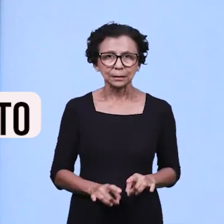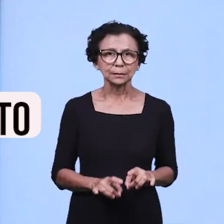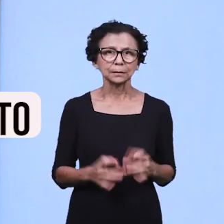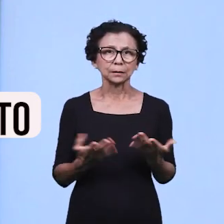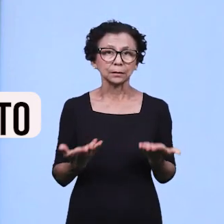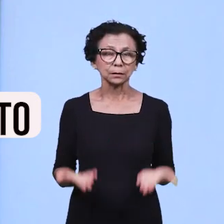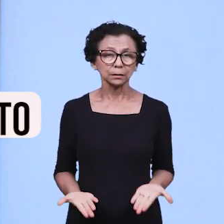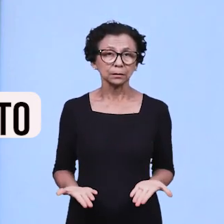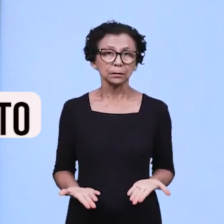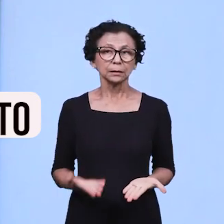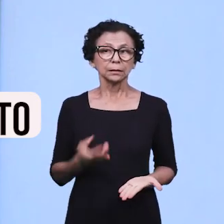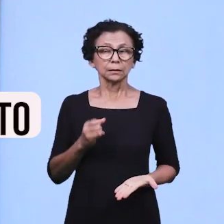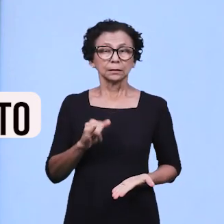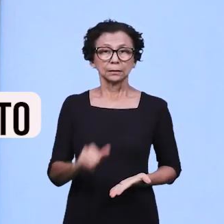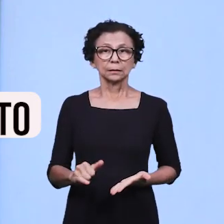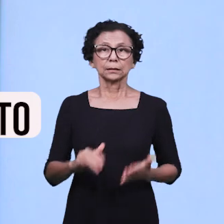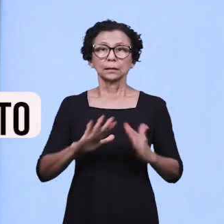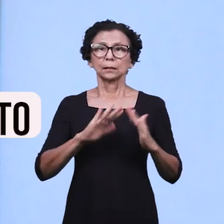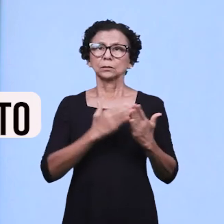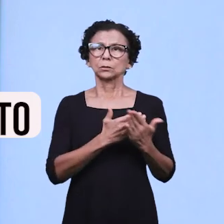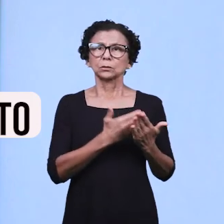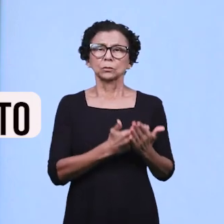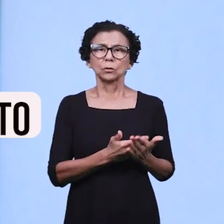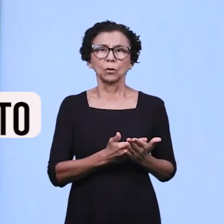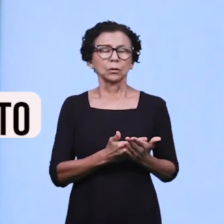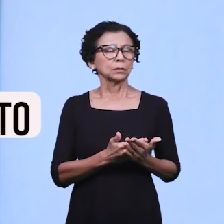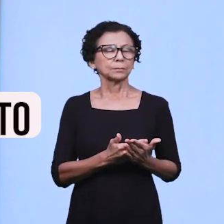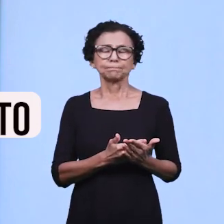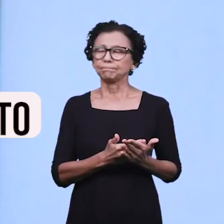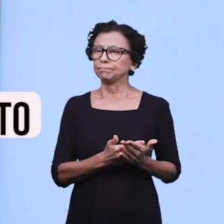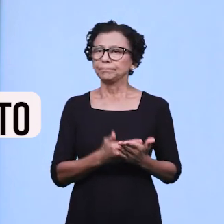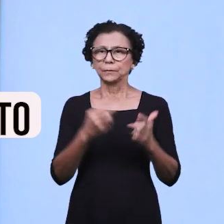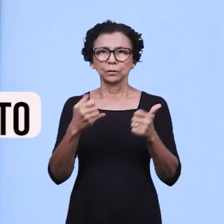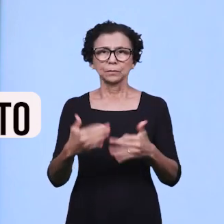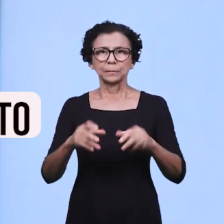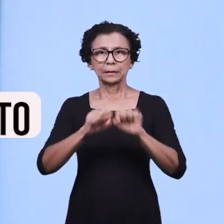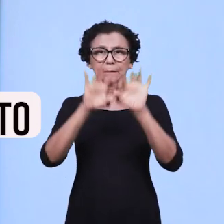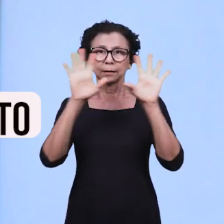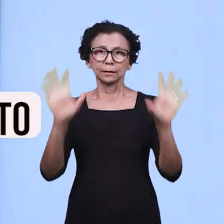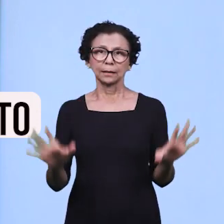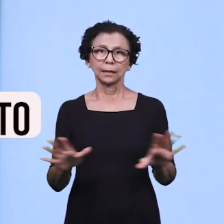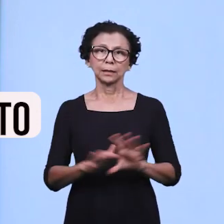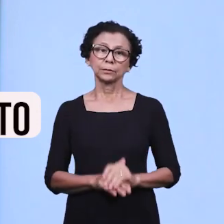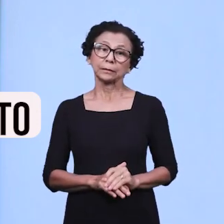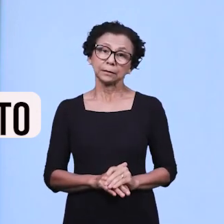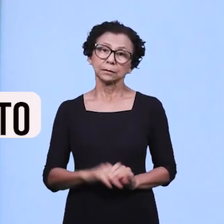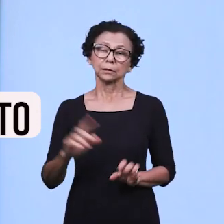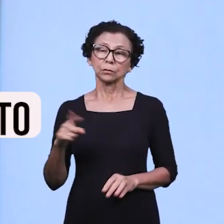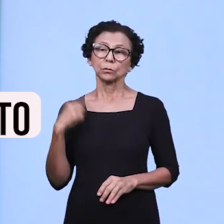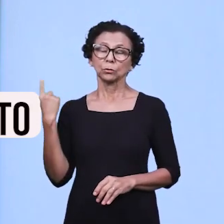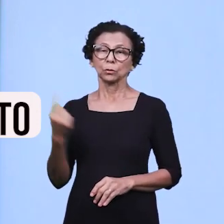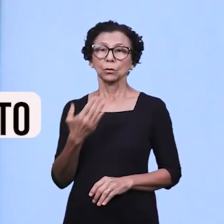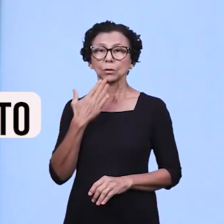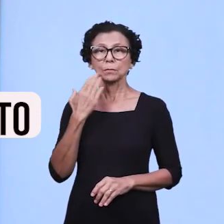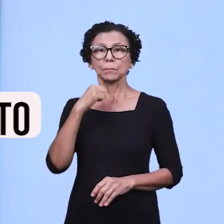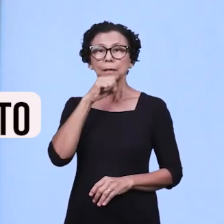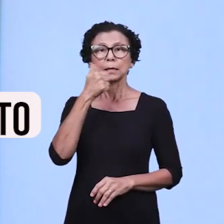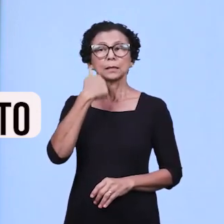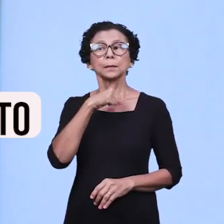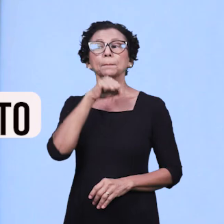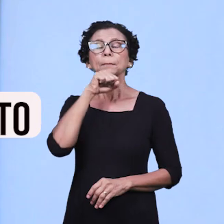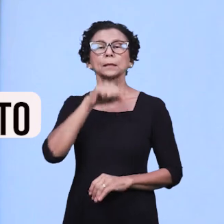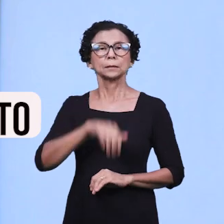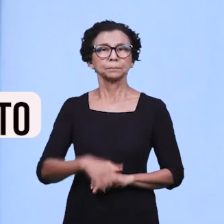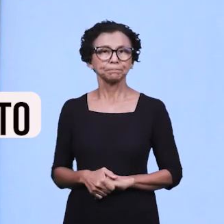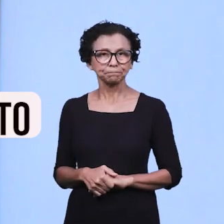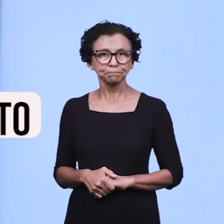Se a escola não apresenta isso com clareza, eu acho que é papel nosso, como pai, como quem acompanha o estudante, qual